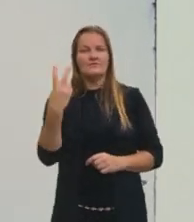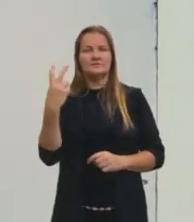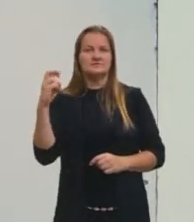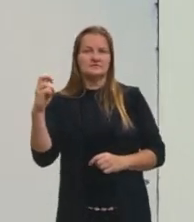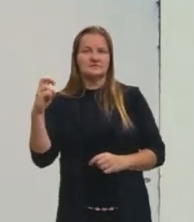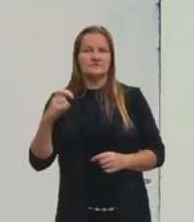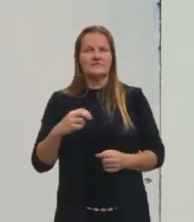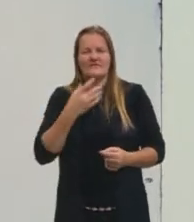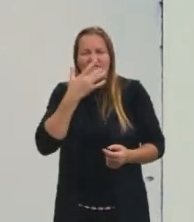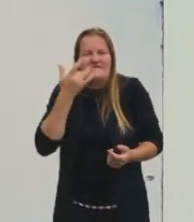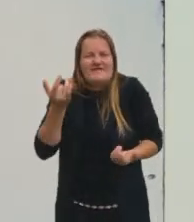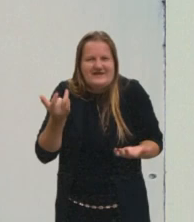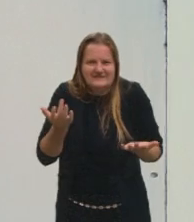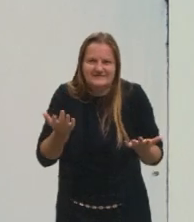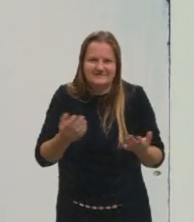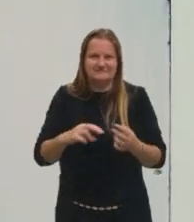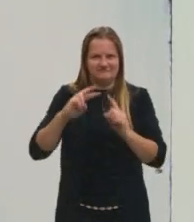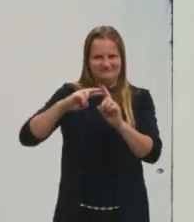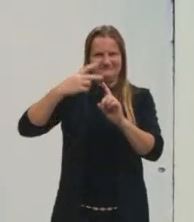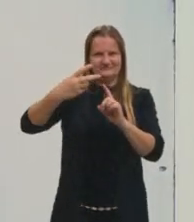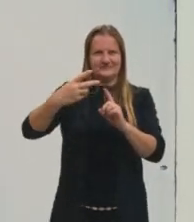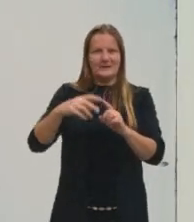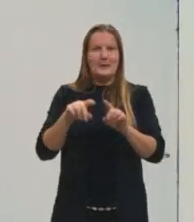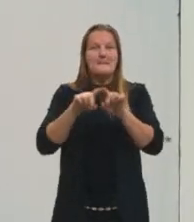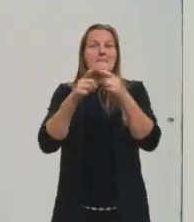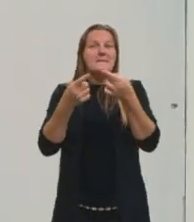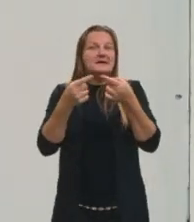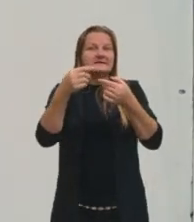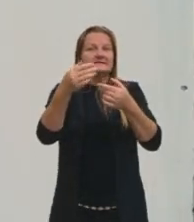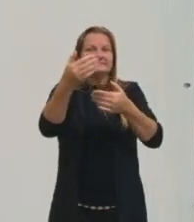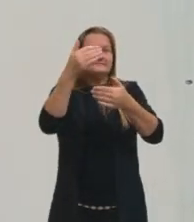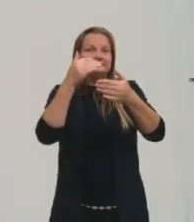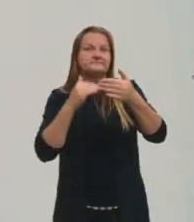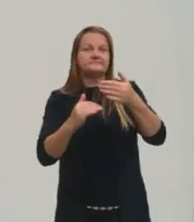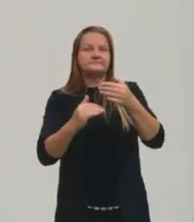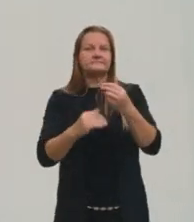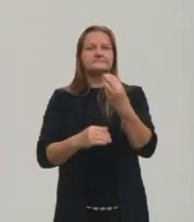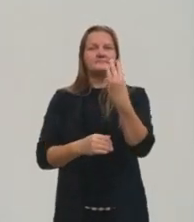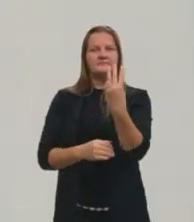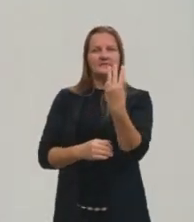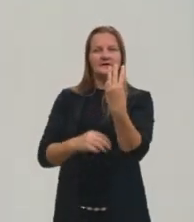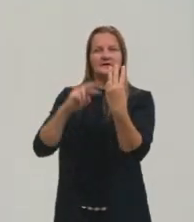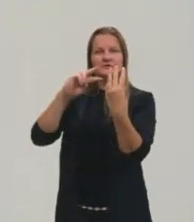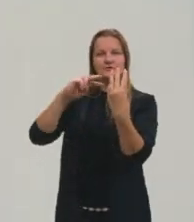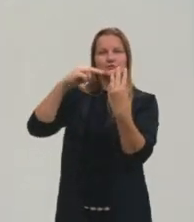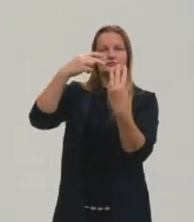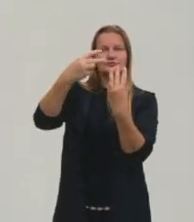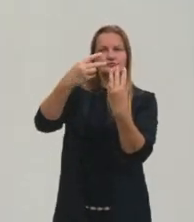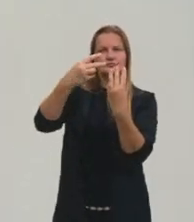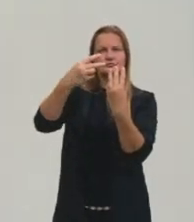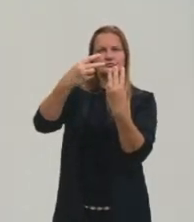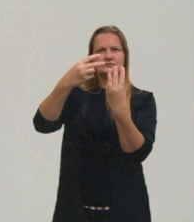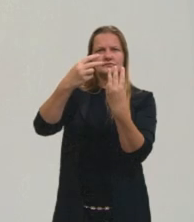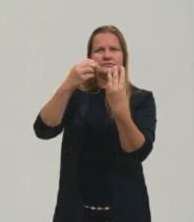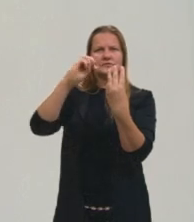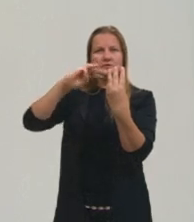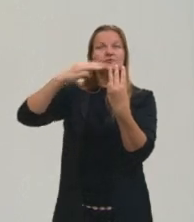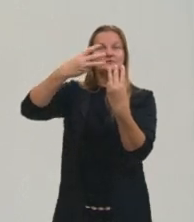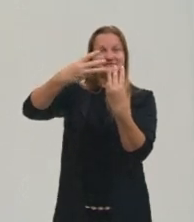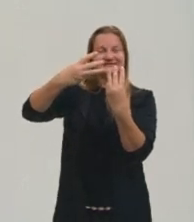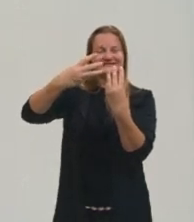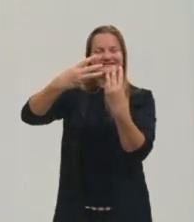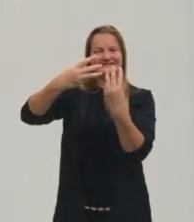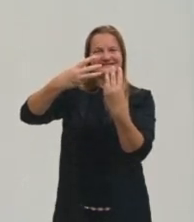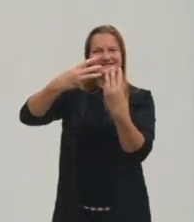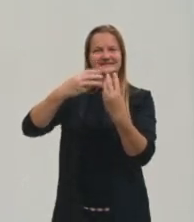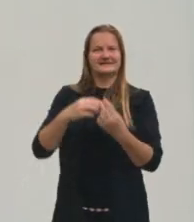facinho né Essas potências agora a gente vai fazer três elevado ao cubo como que a gente